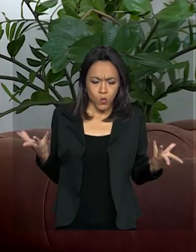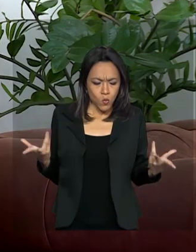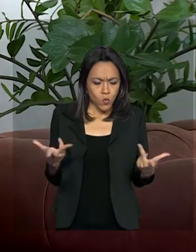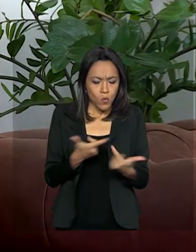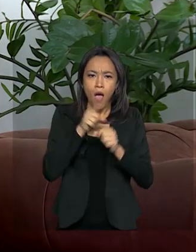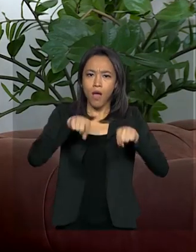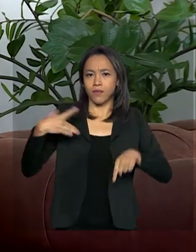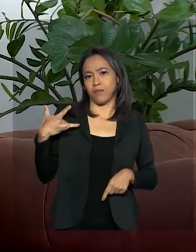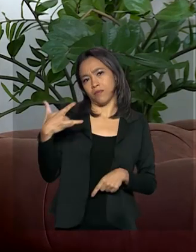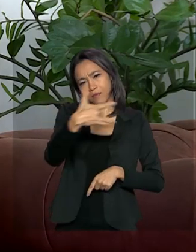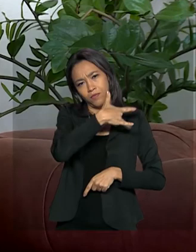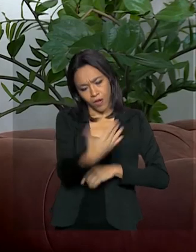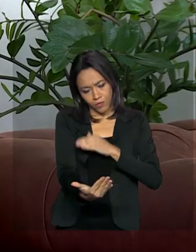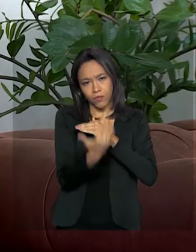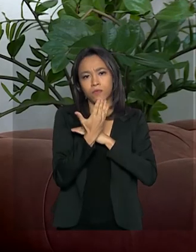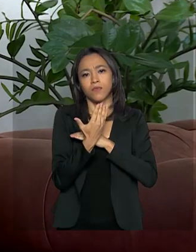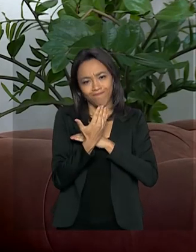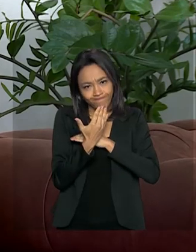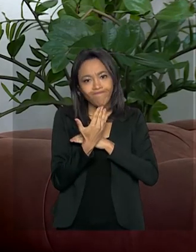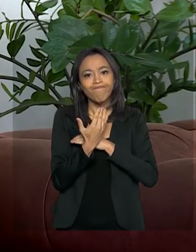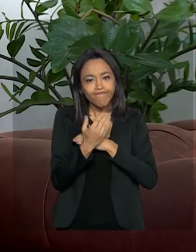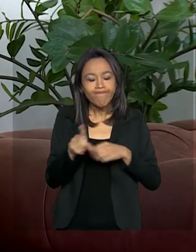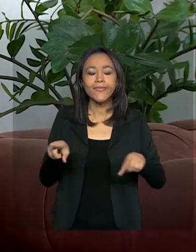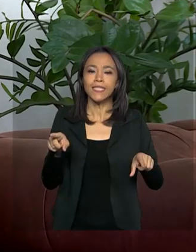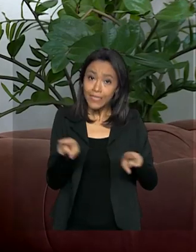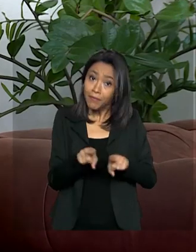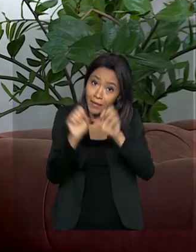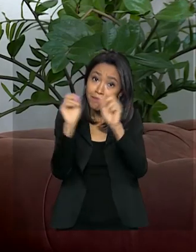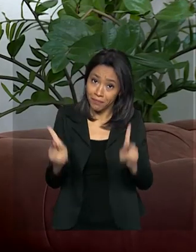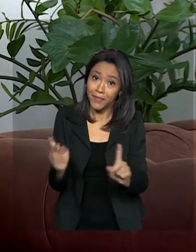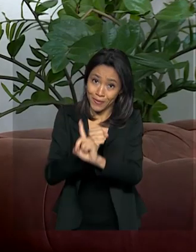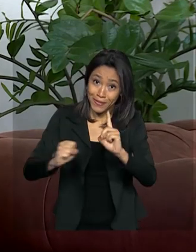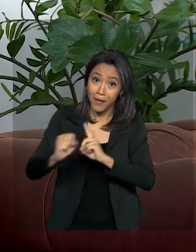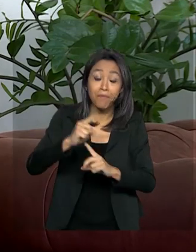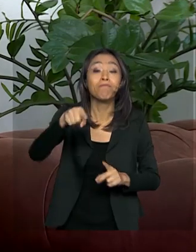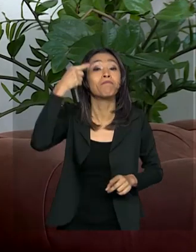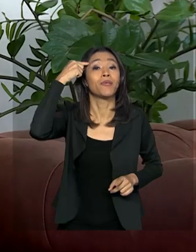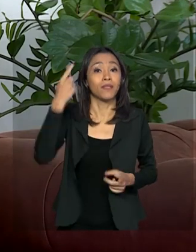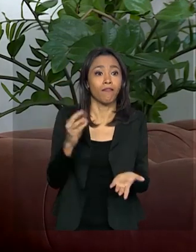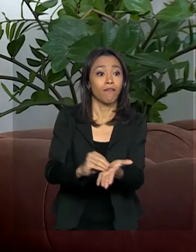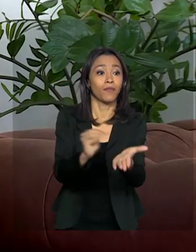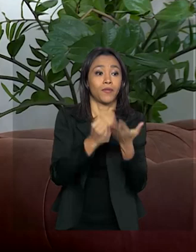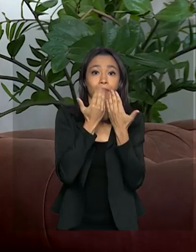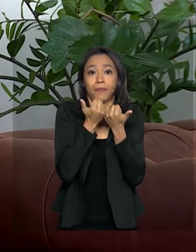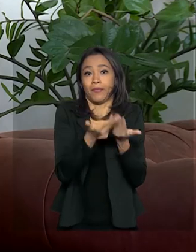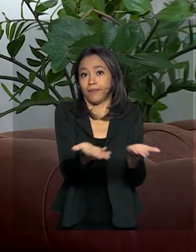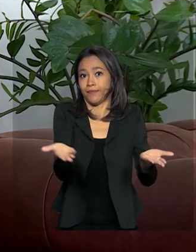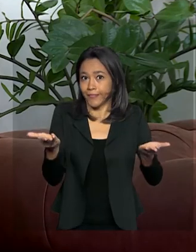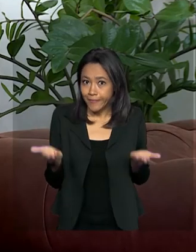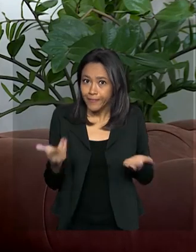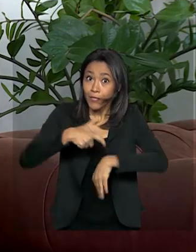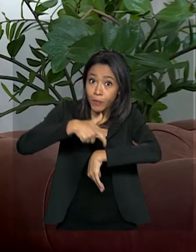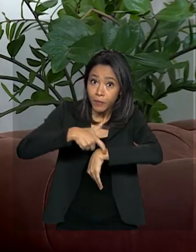é saúde ajuda na saúde e também é paz social você imagina faltarem alimentos